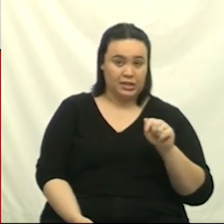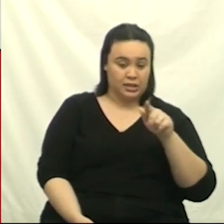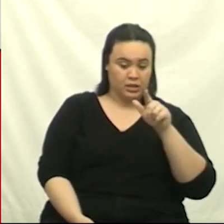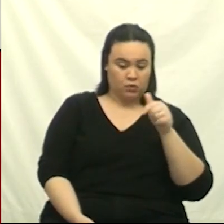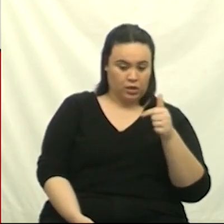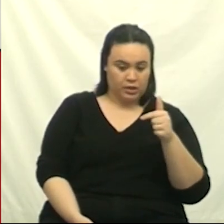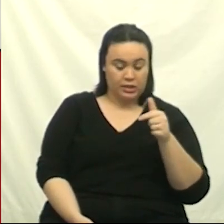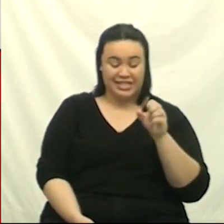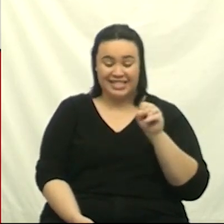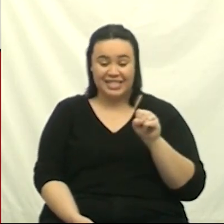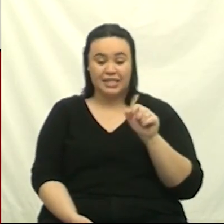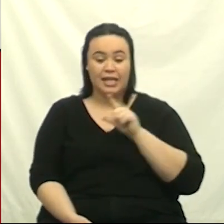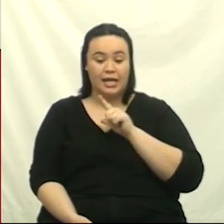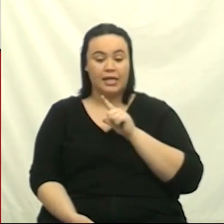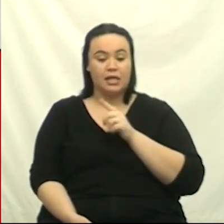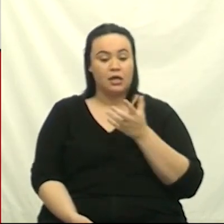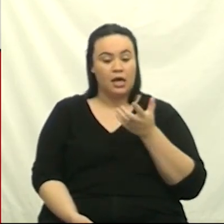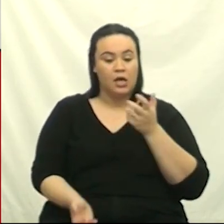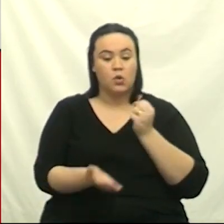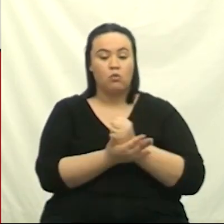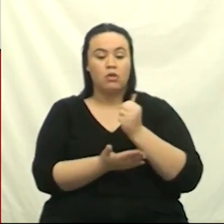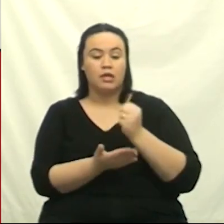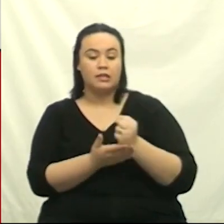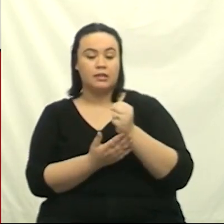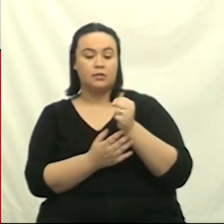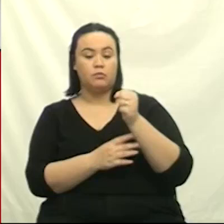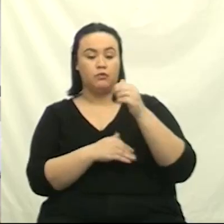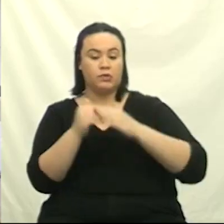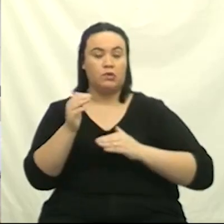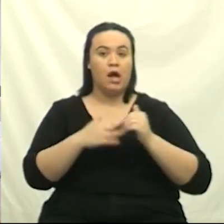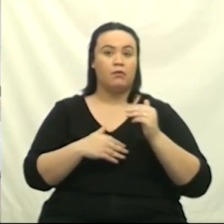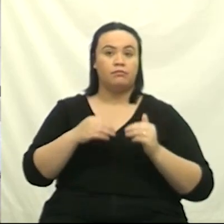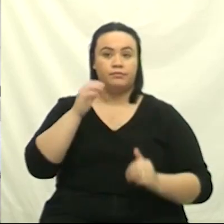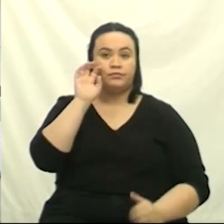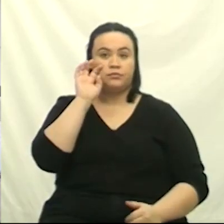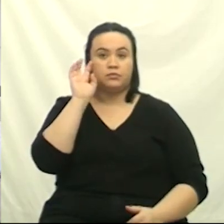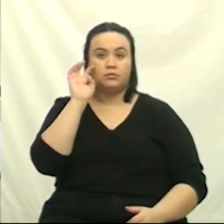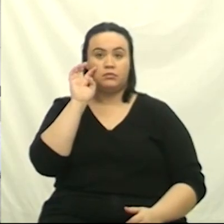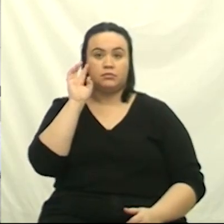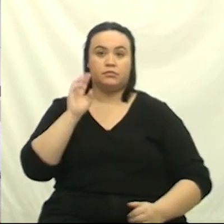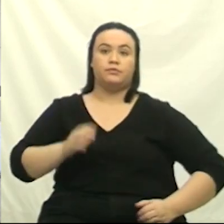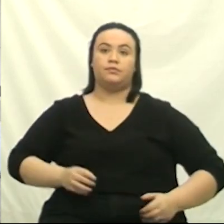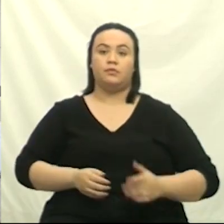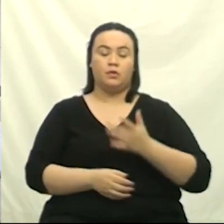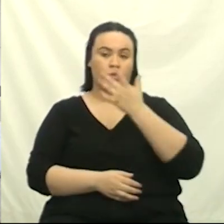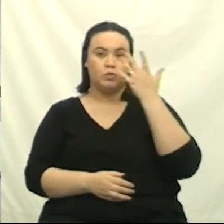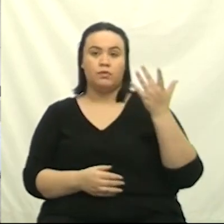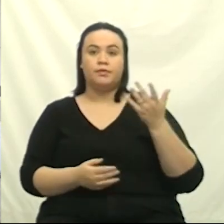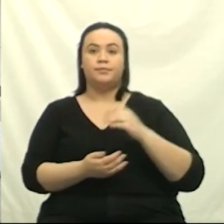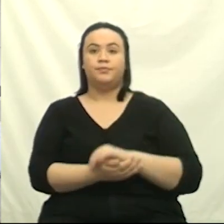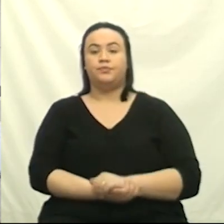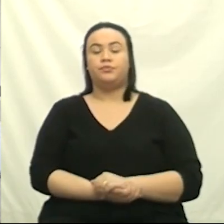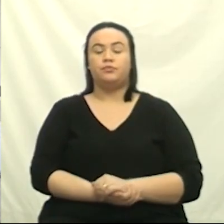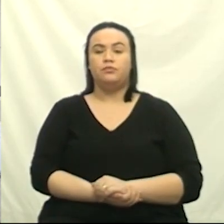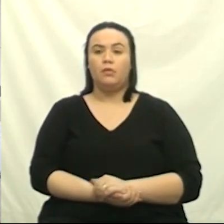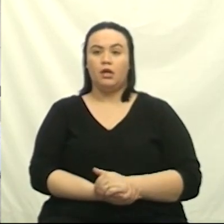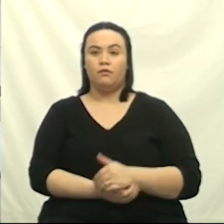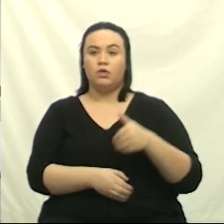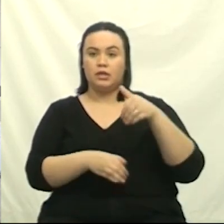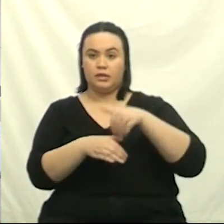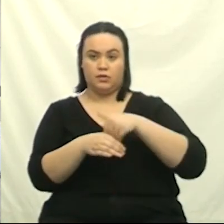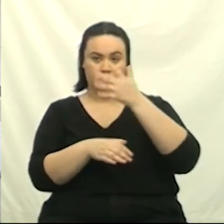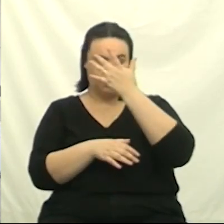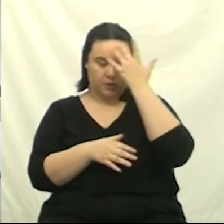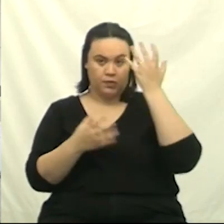contar com um profissional de tal especialidade o requerimento está em discussão não havendo quem queira discutir o requerimento está em